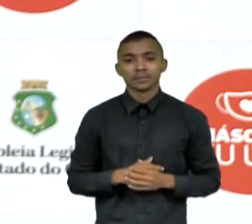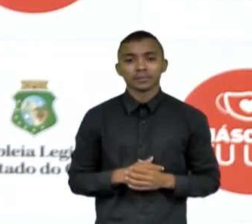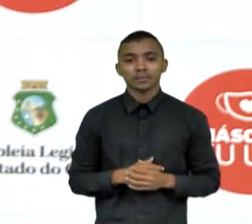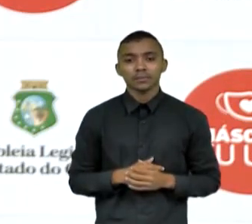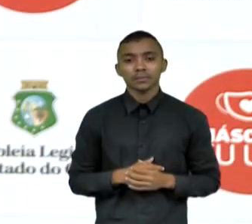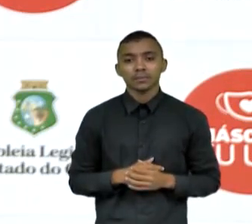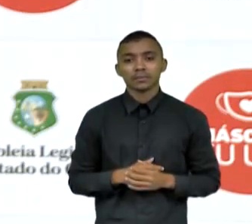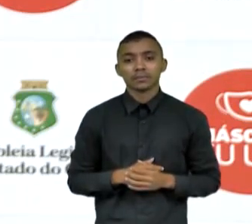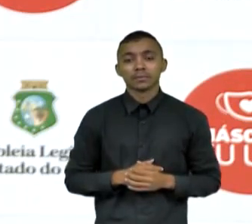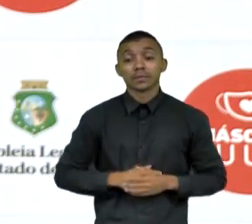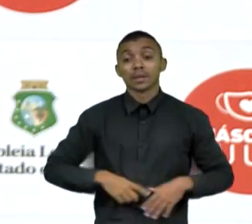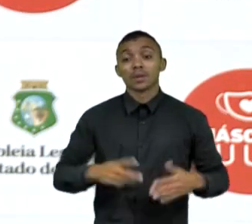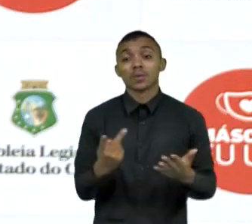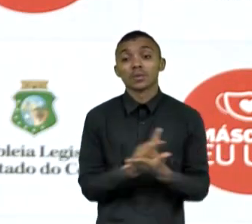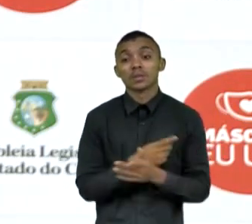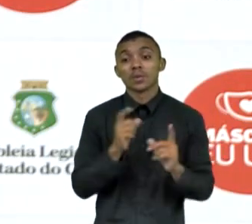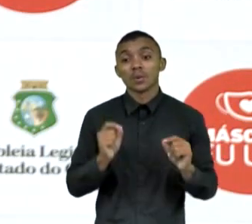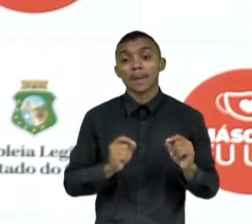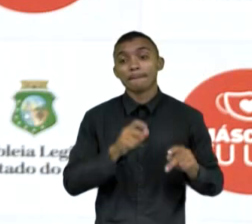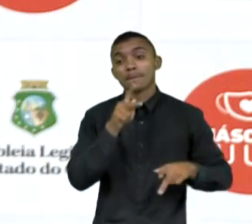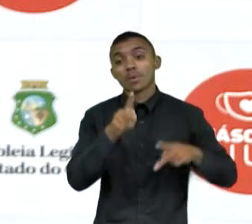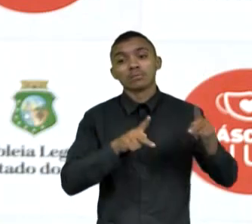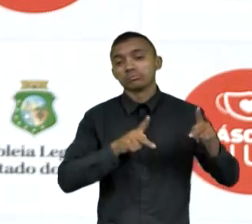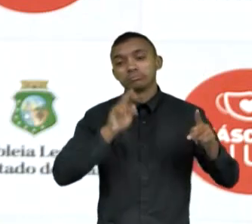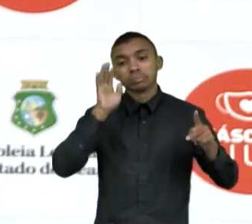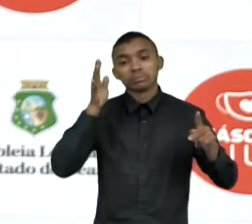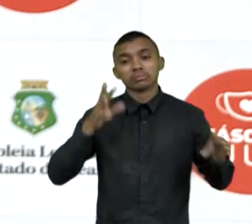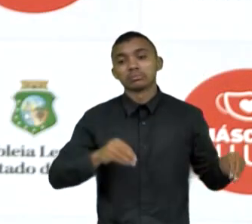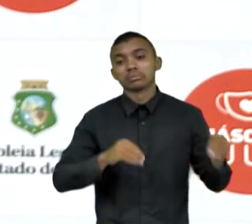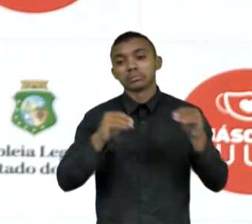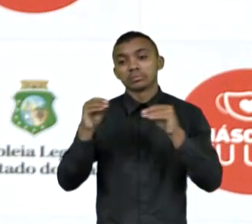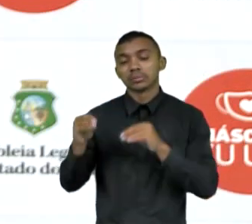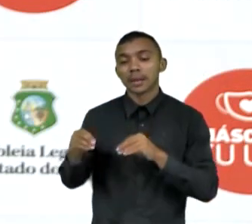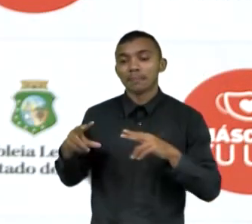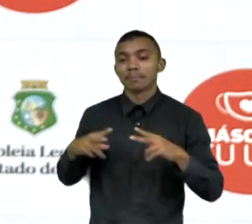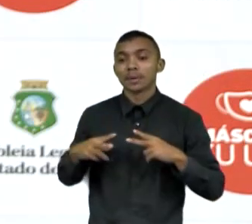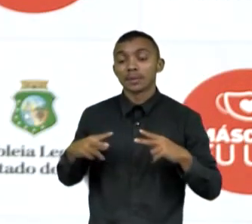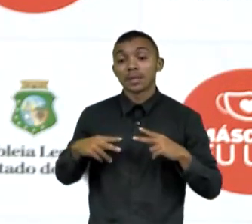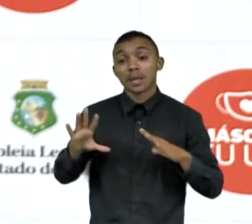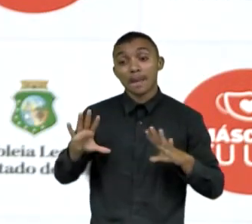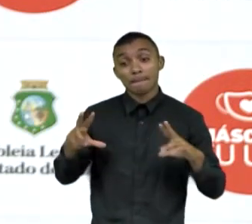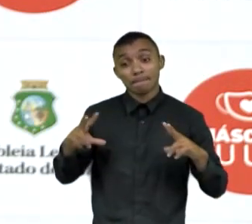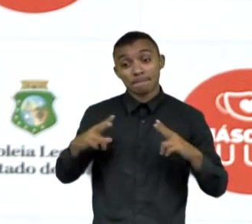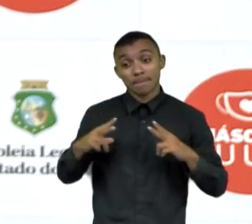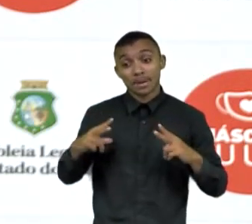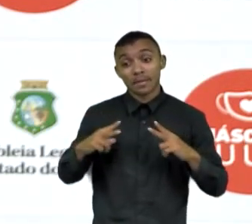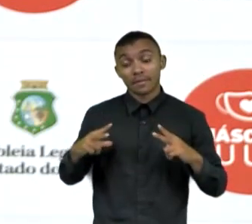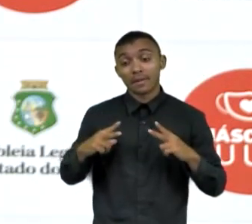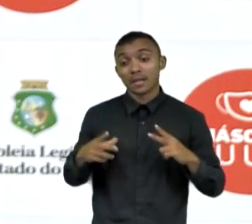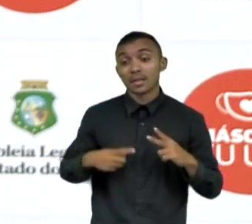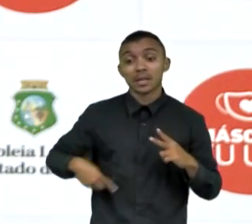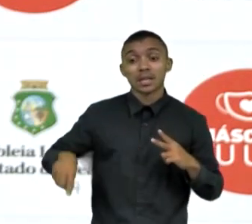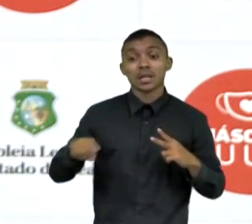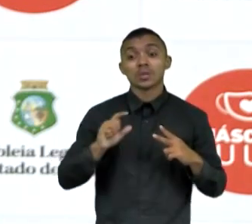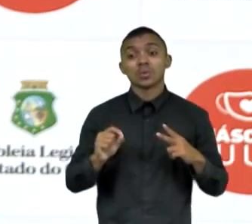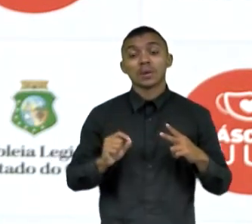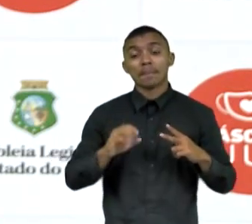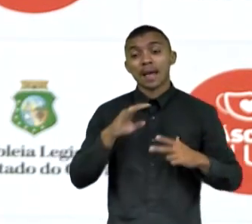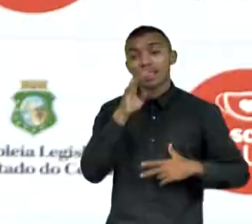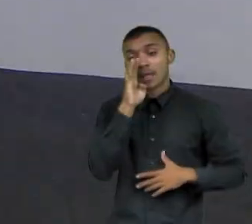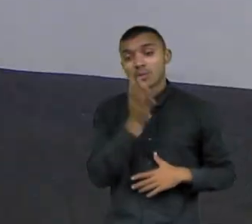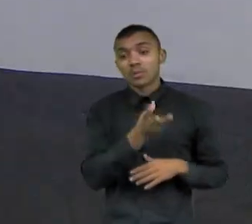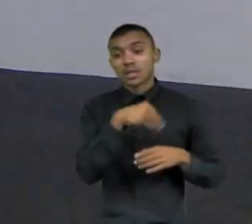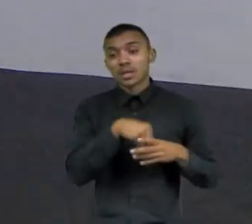fez com que a população migrasse para os privados. E os planos privados são os que têm mais denúncias no